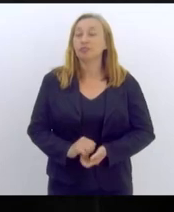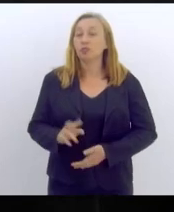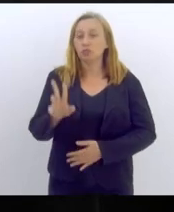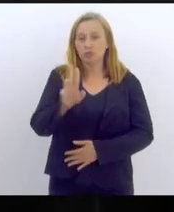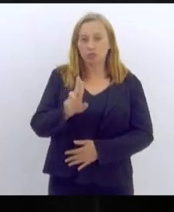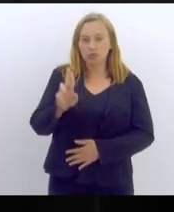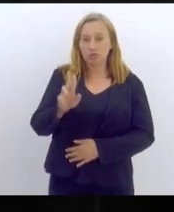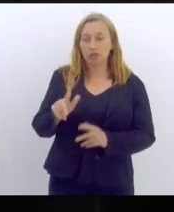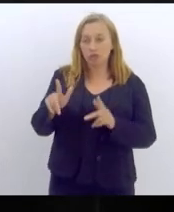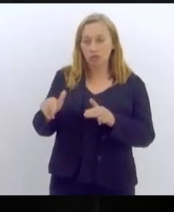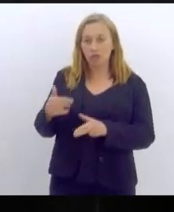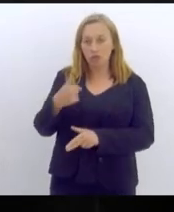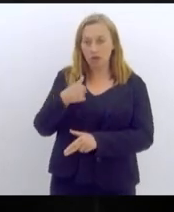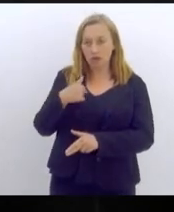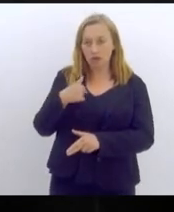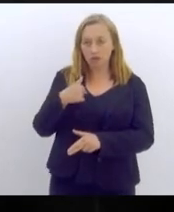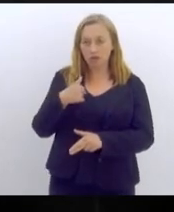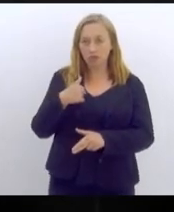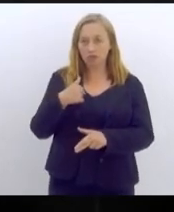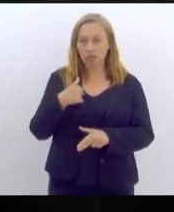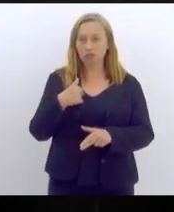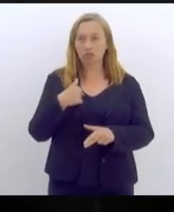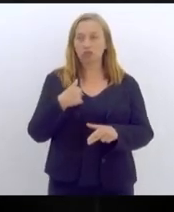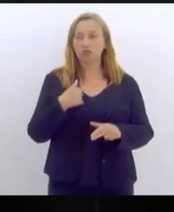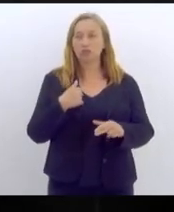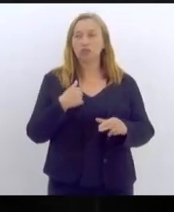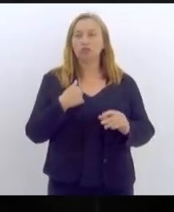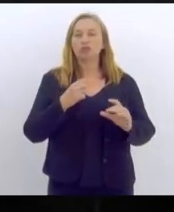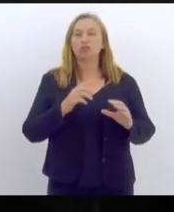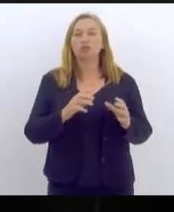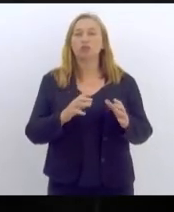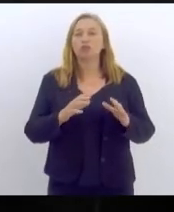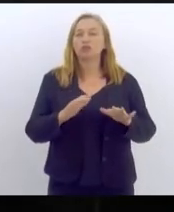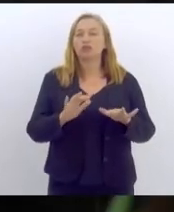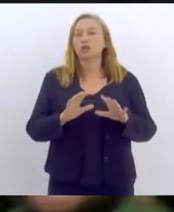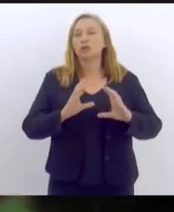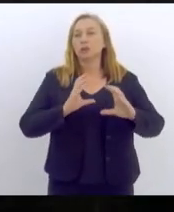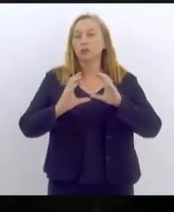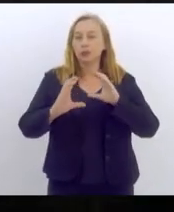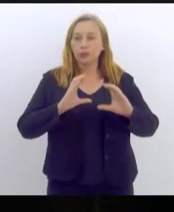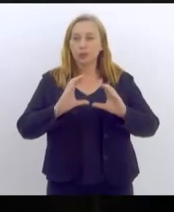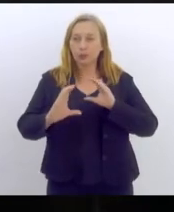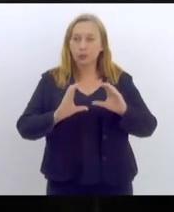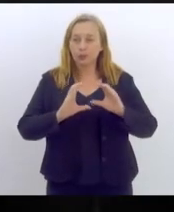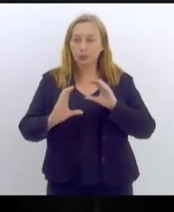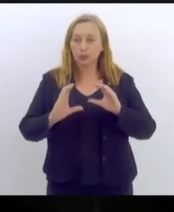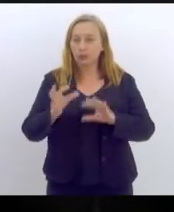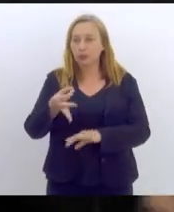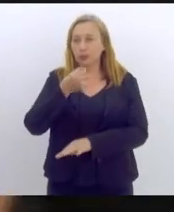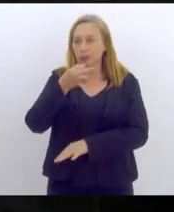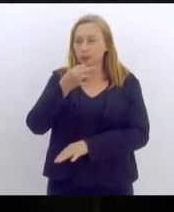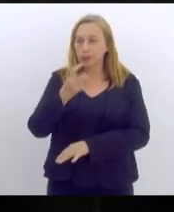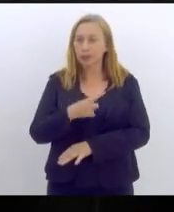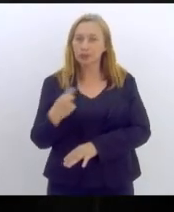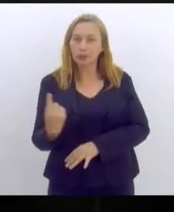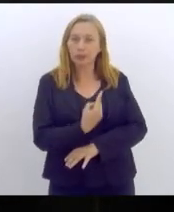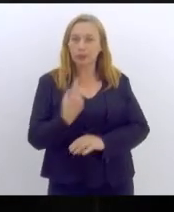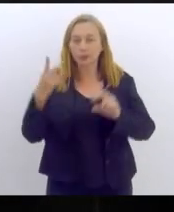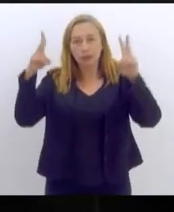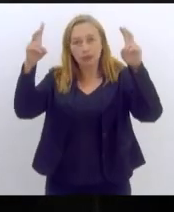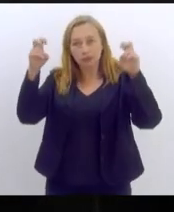fazendo, os meios de comunicação internos e externos para expressar nossas opiniões sobre